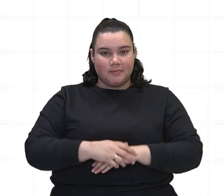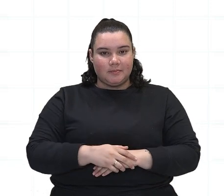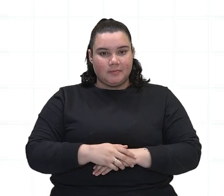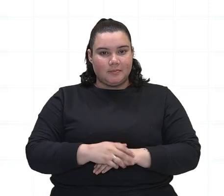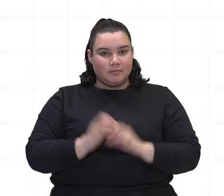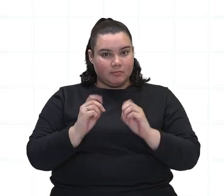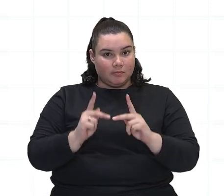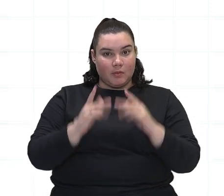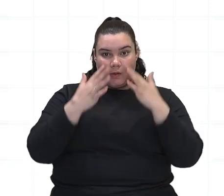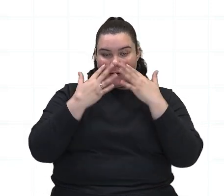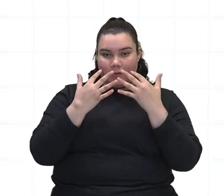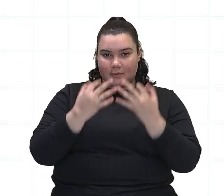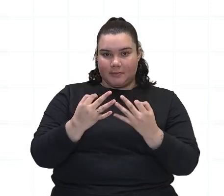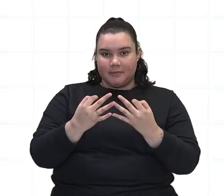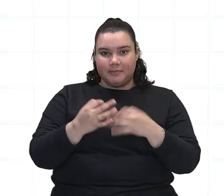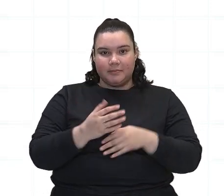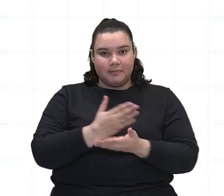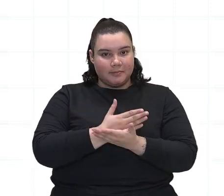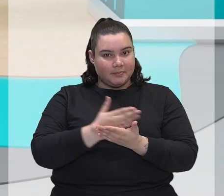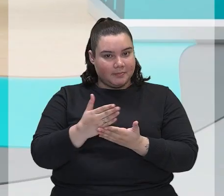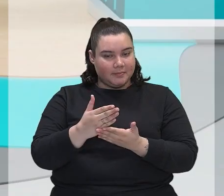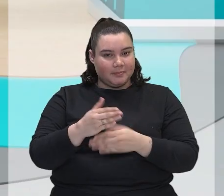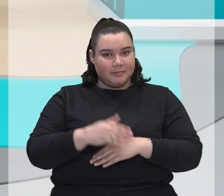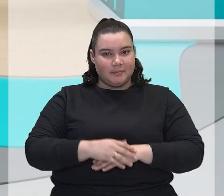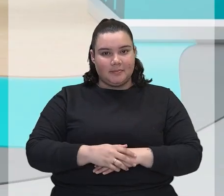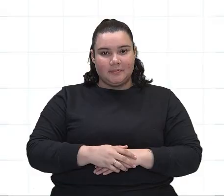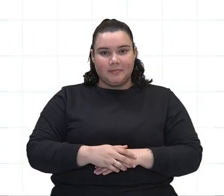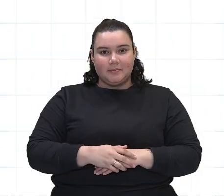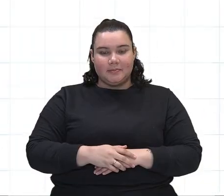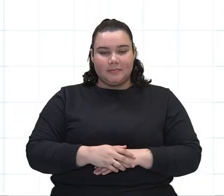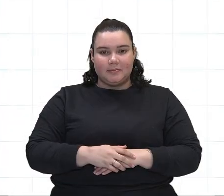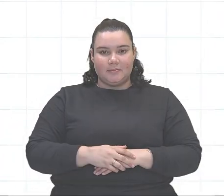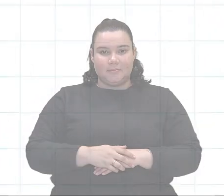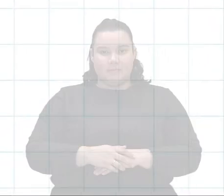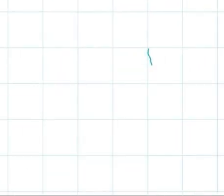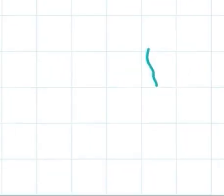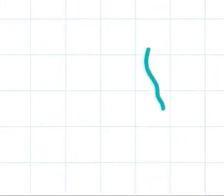Muita atenção nesse momento. Vamos para a nossa revisão.